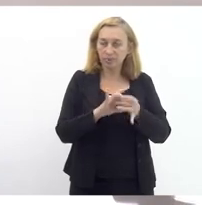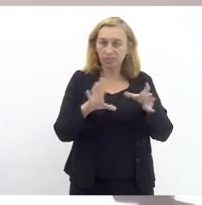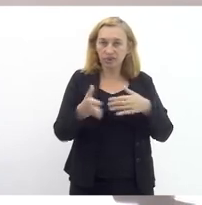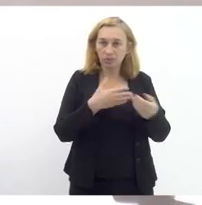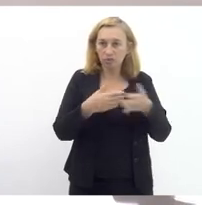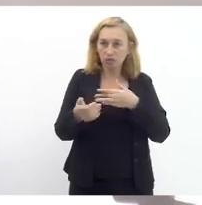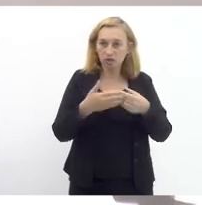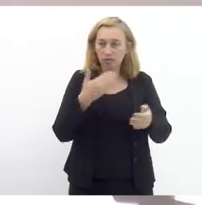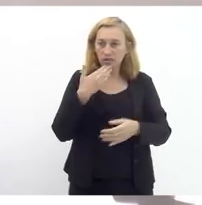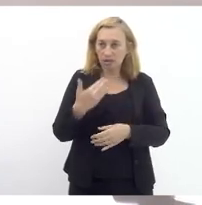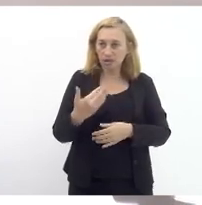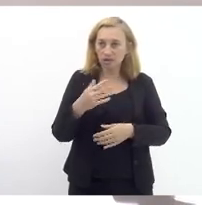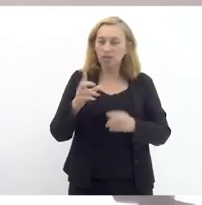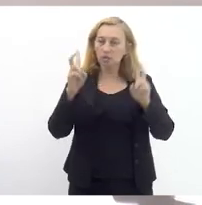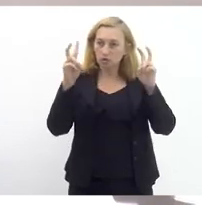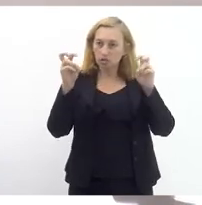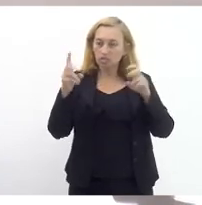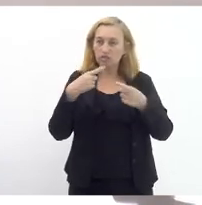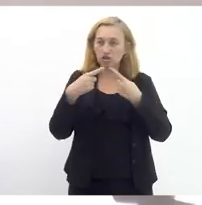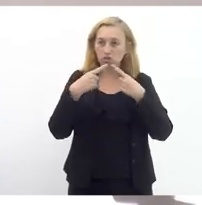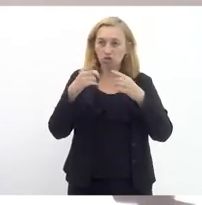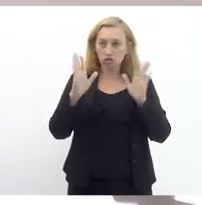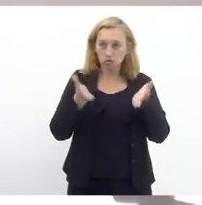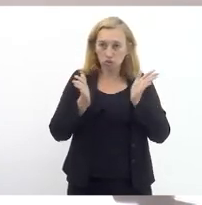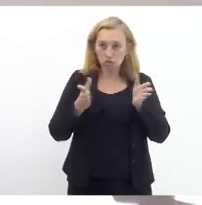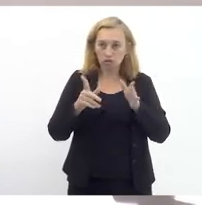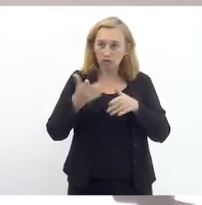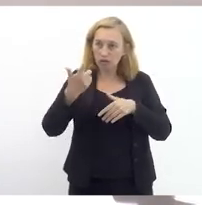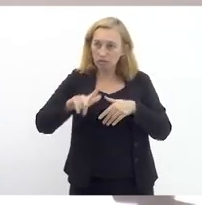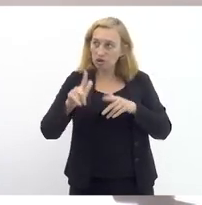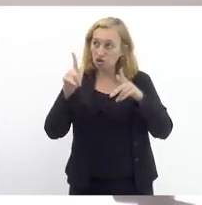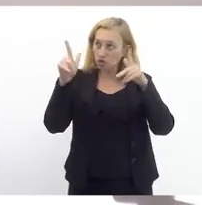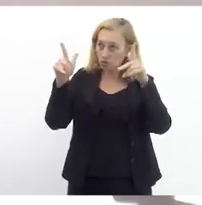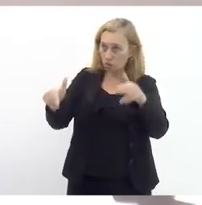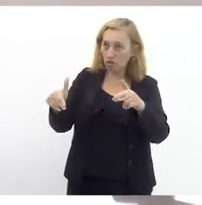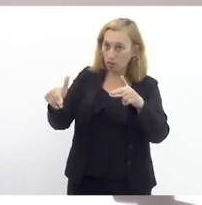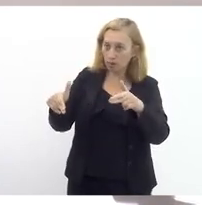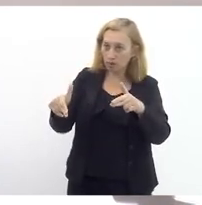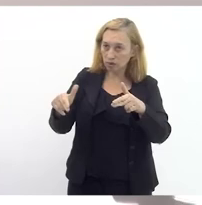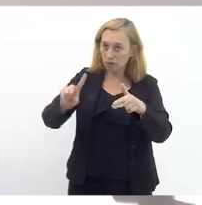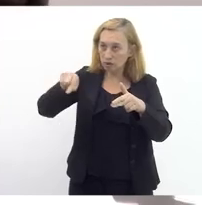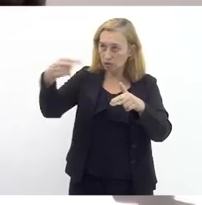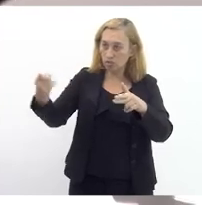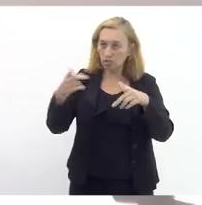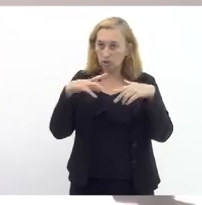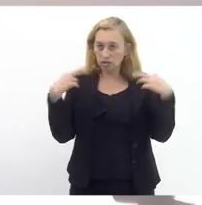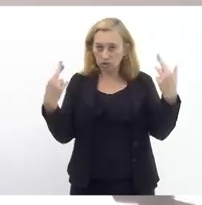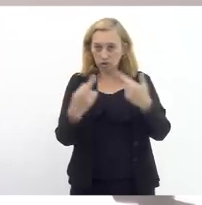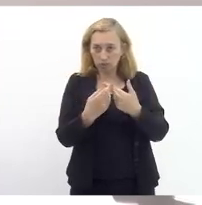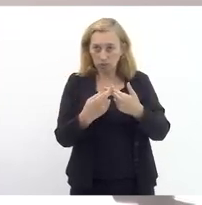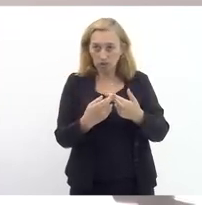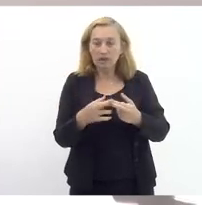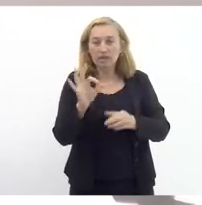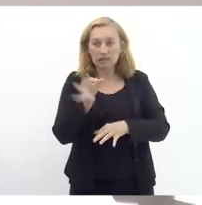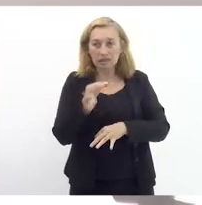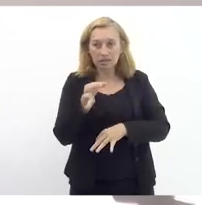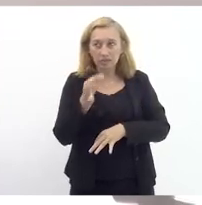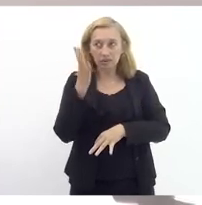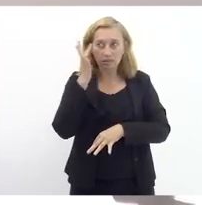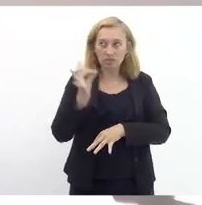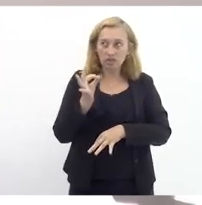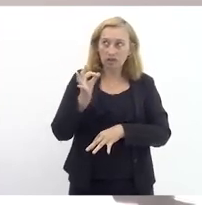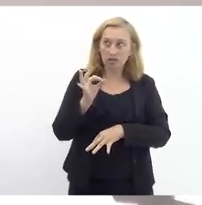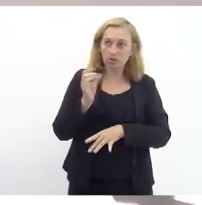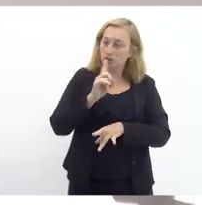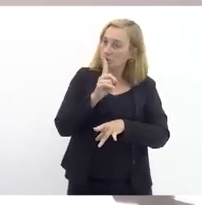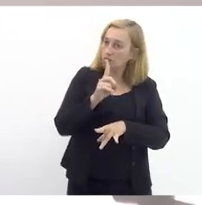seja. O tema que foi tratado hoje vai se repetir esse mesmo tema para a próxima audiência, que provavelmente não será